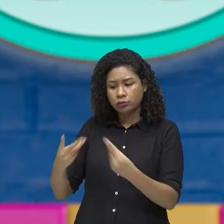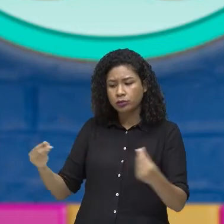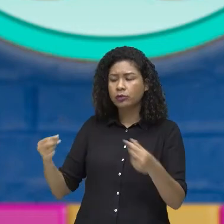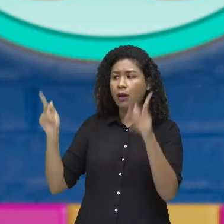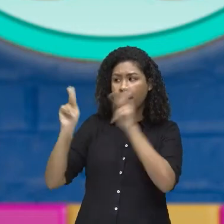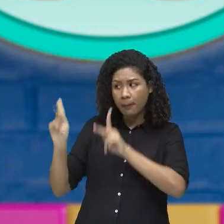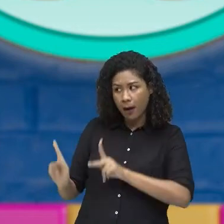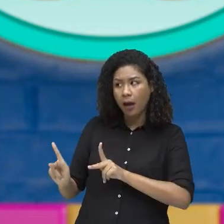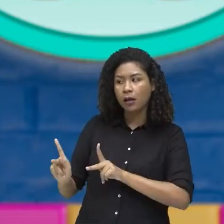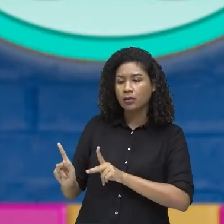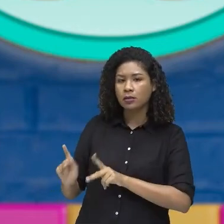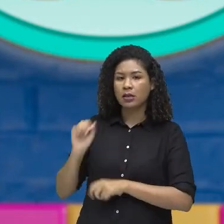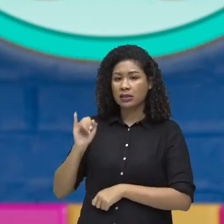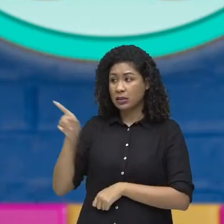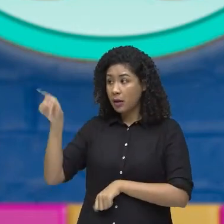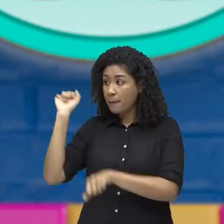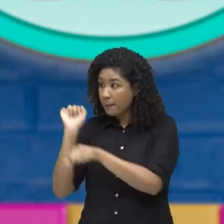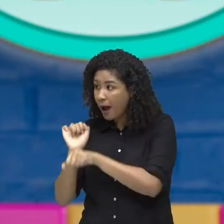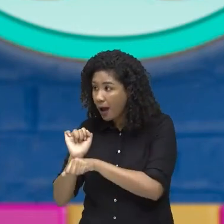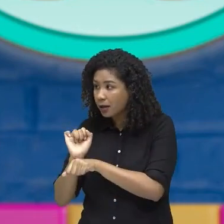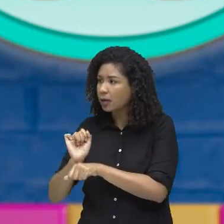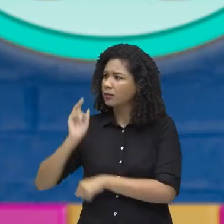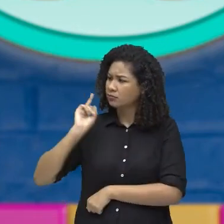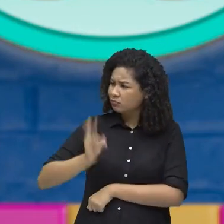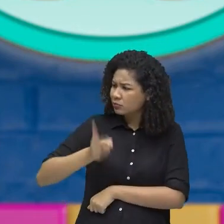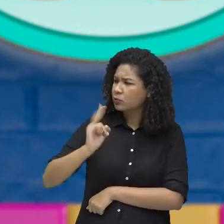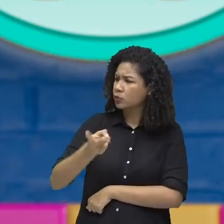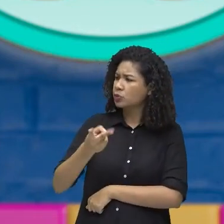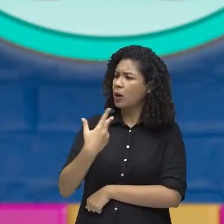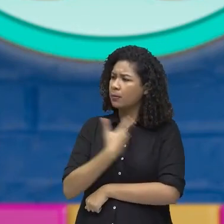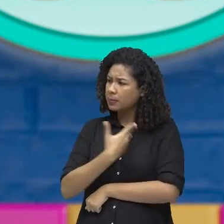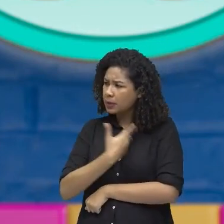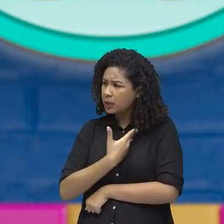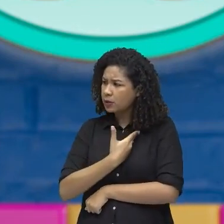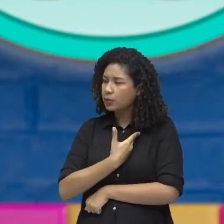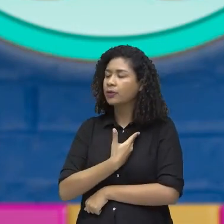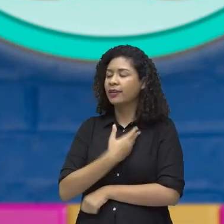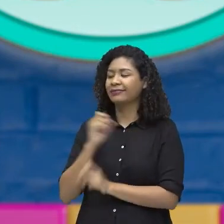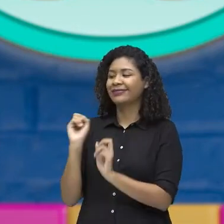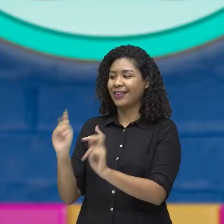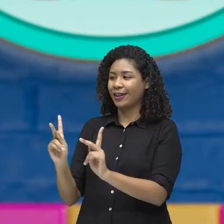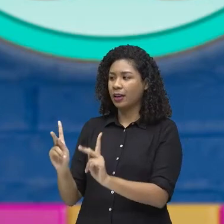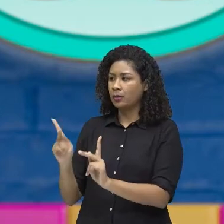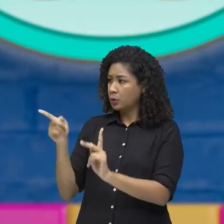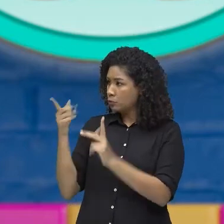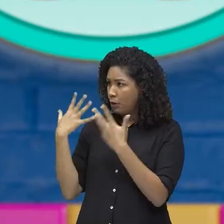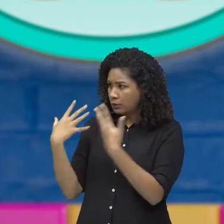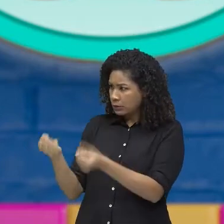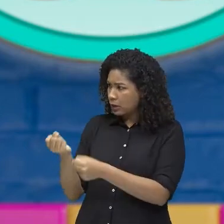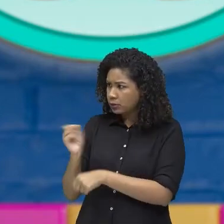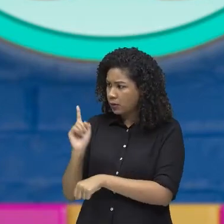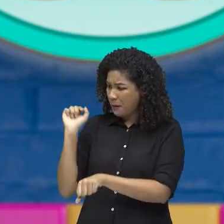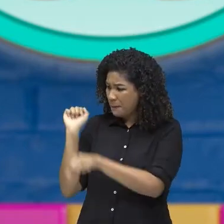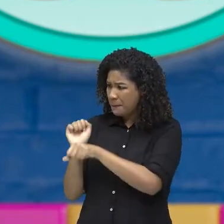se a pessoa para, eu acho que a gente ainda consegue continuar caminhando numa amizade. Mas se a pessoa não consegue compreender que aquilo me machuca